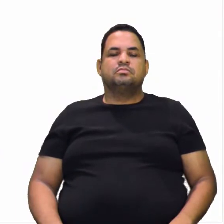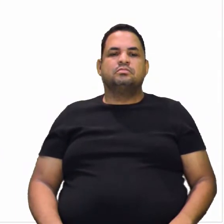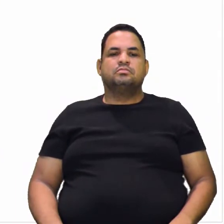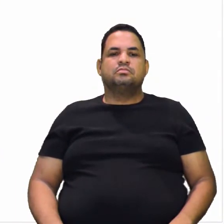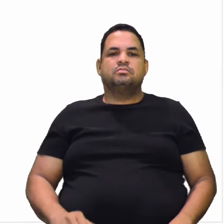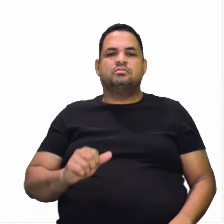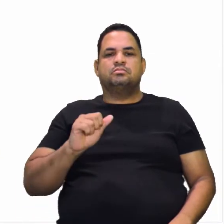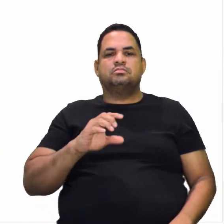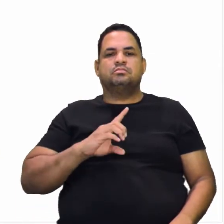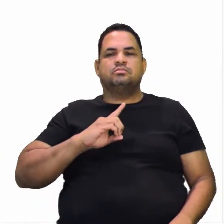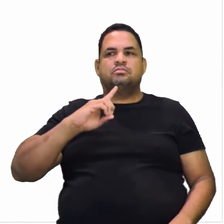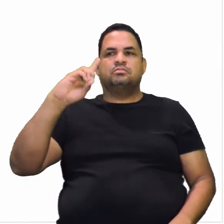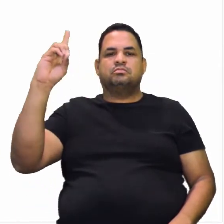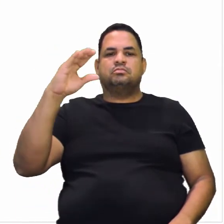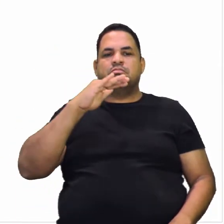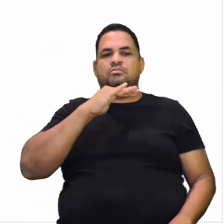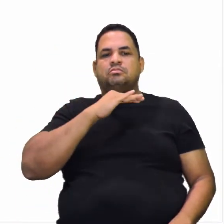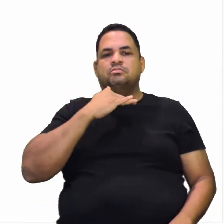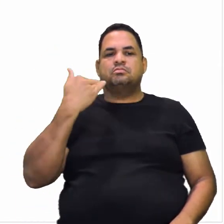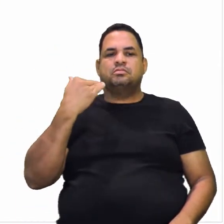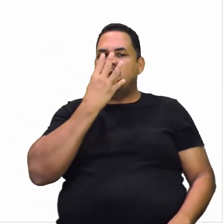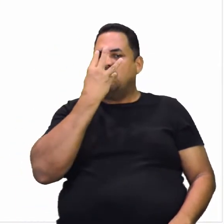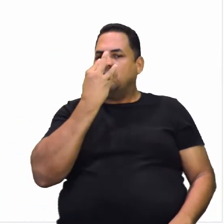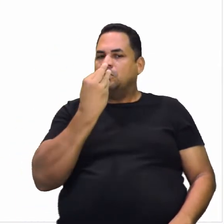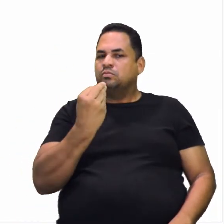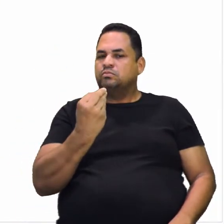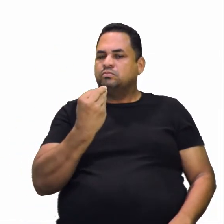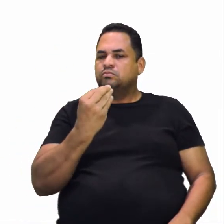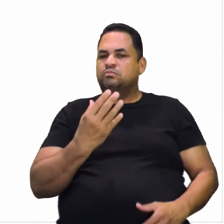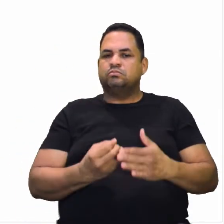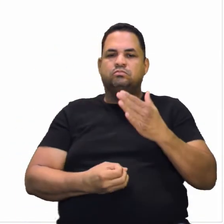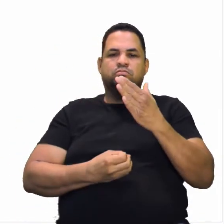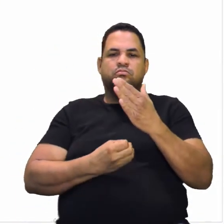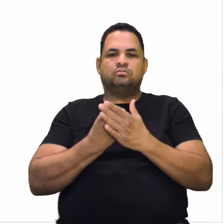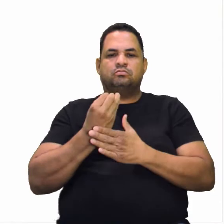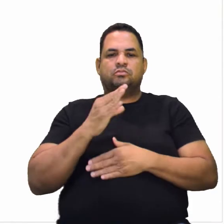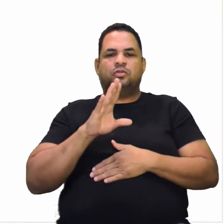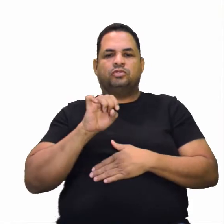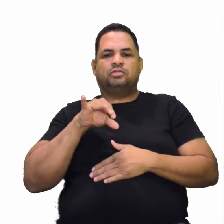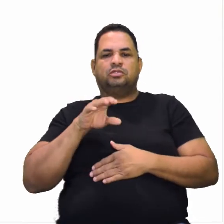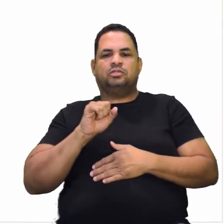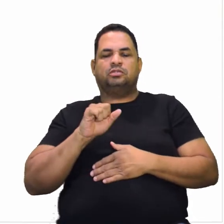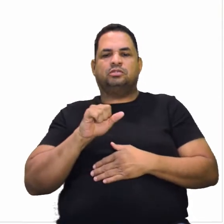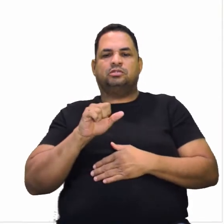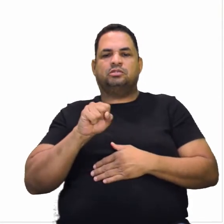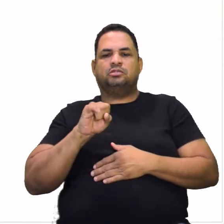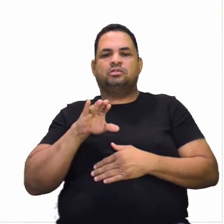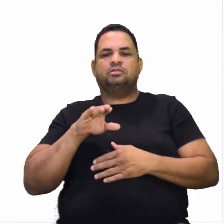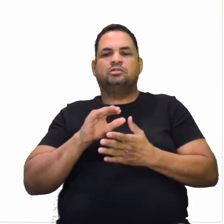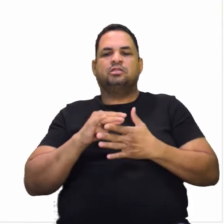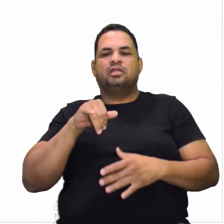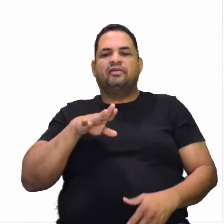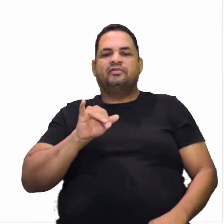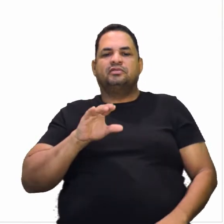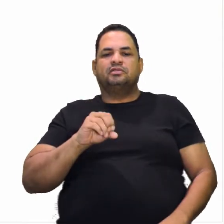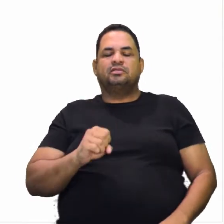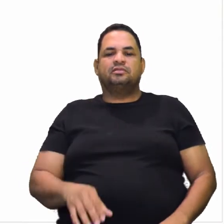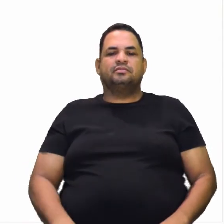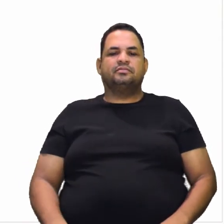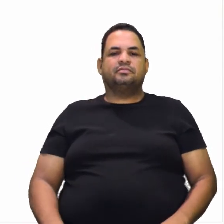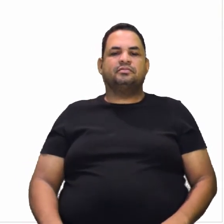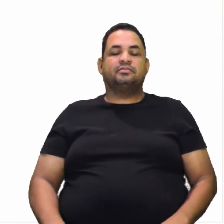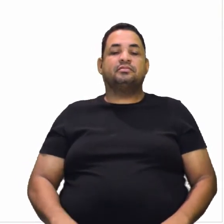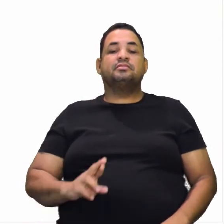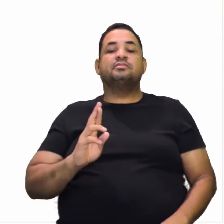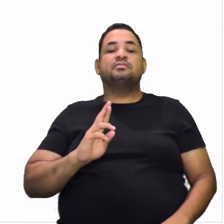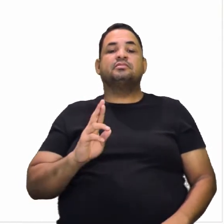O deus com cabeça de chacal nasce da união de Osíris e Nefte. Eu estou falando de quem?